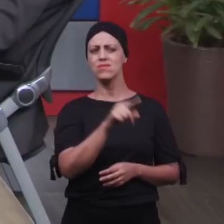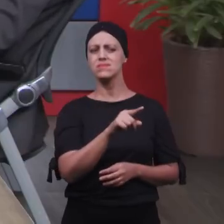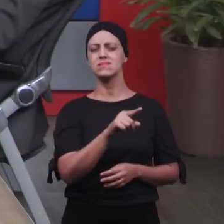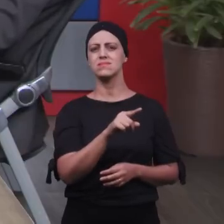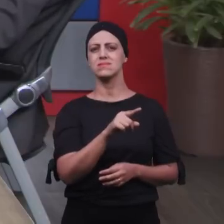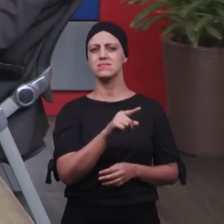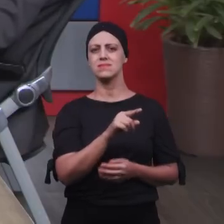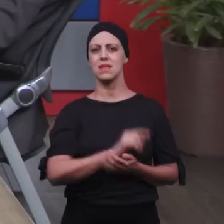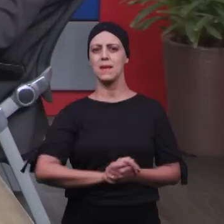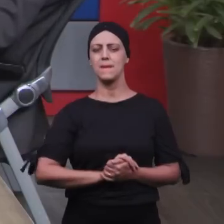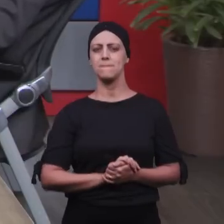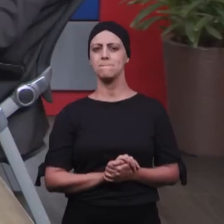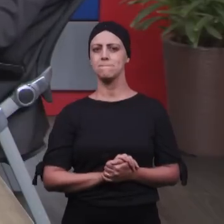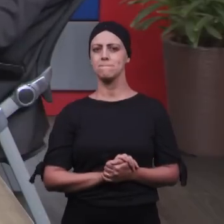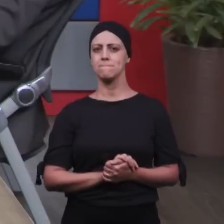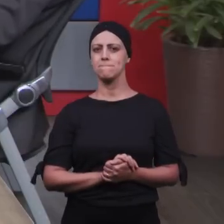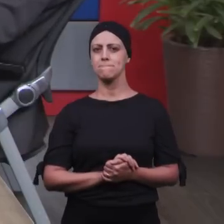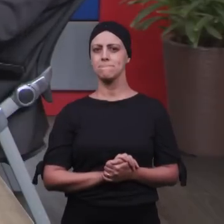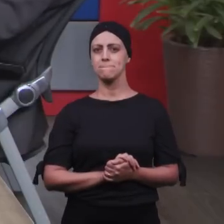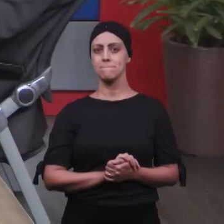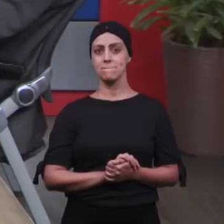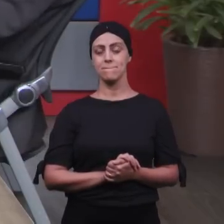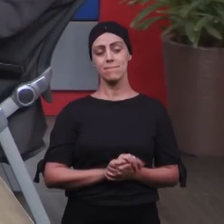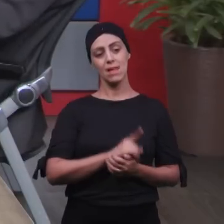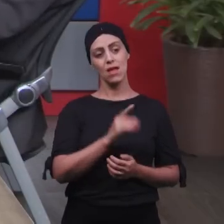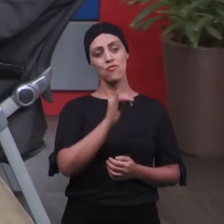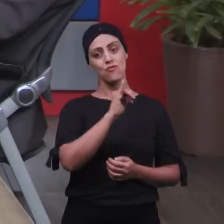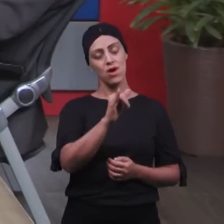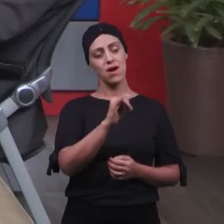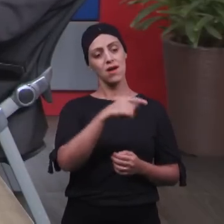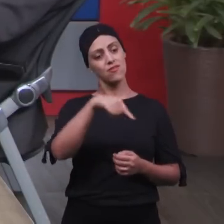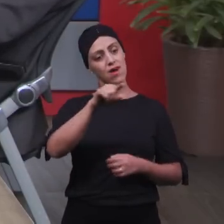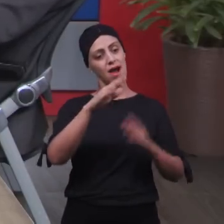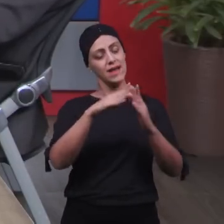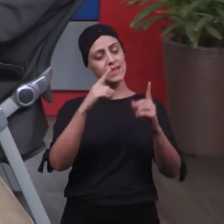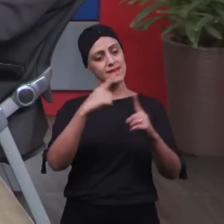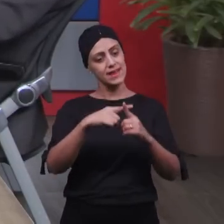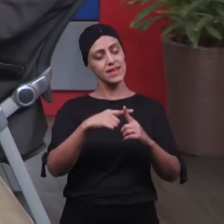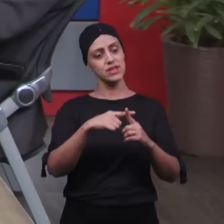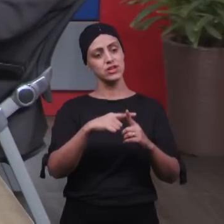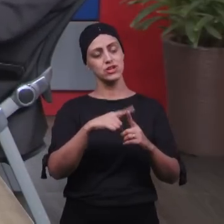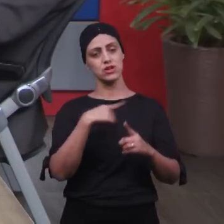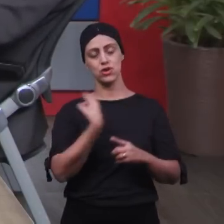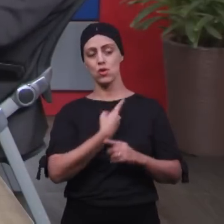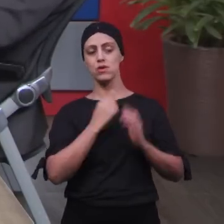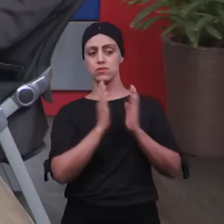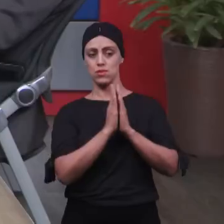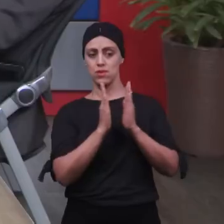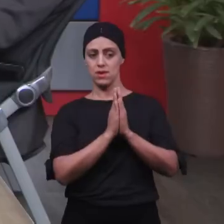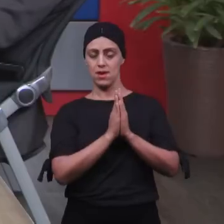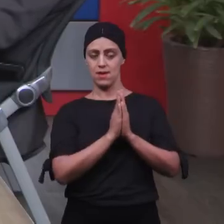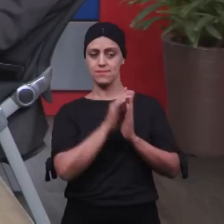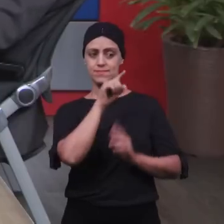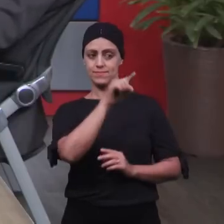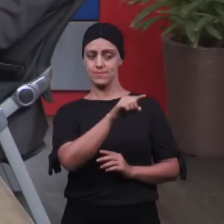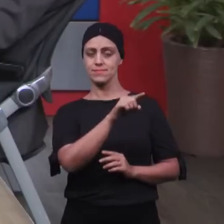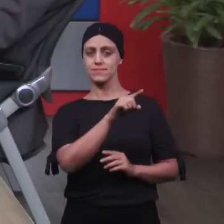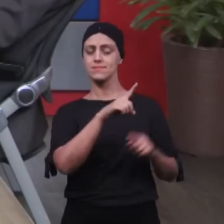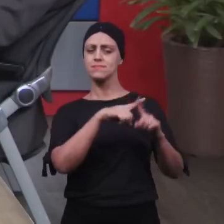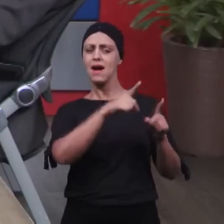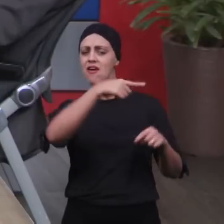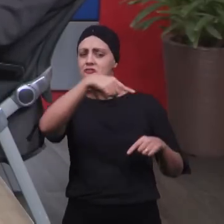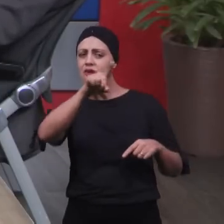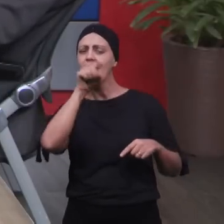Encaminhei ela para uma das nossas igrejas e falou, ó, nós vamos orar com você aqui, mas vá para uma das nossas